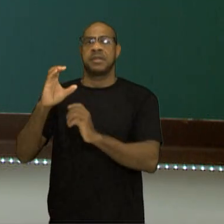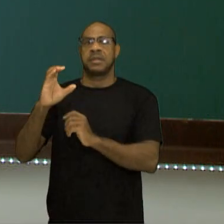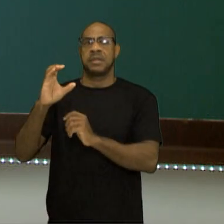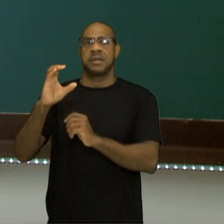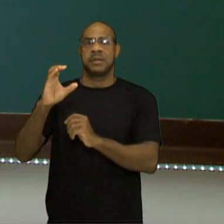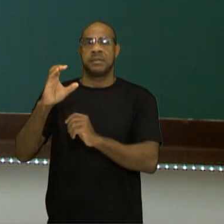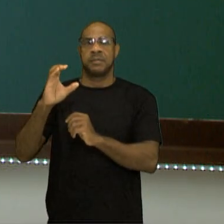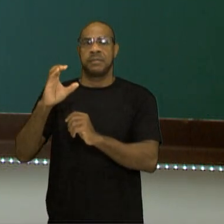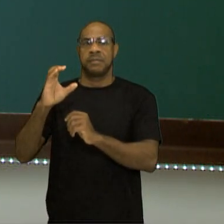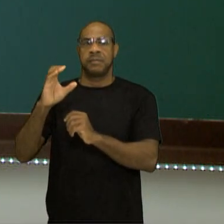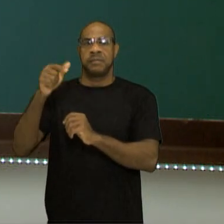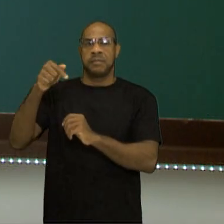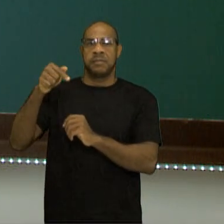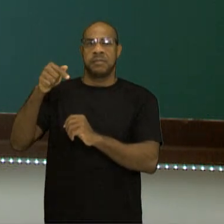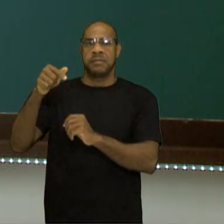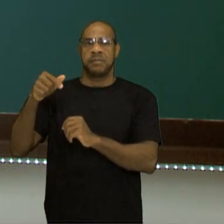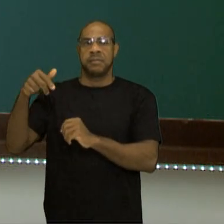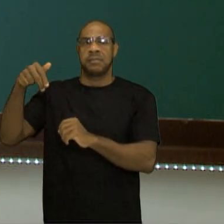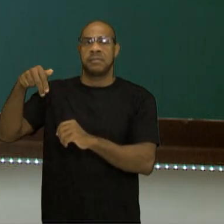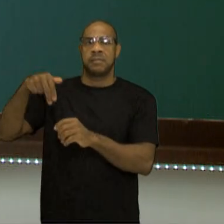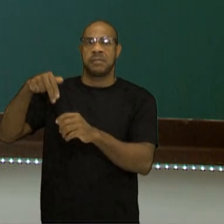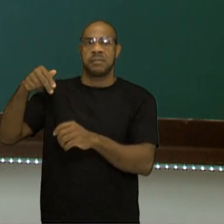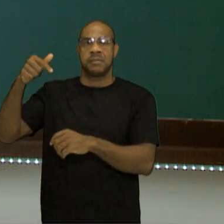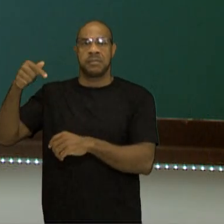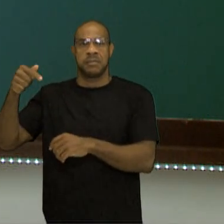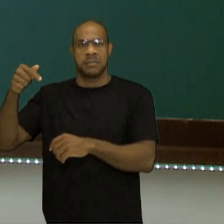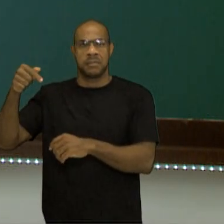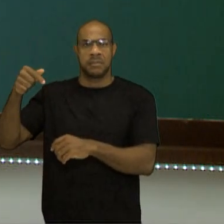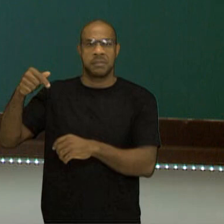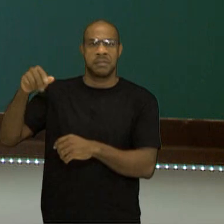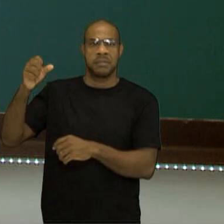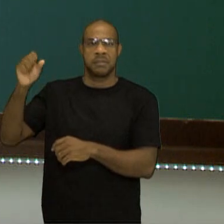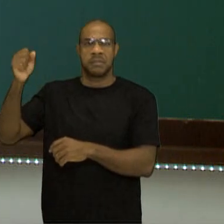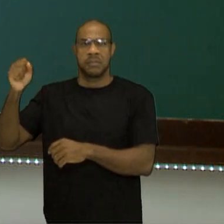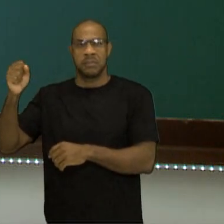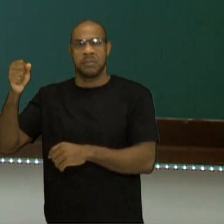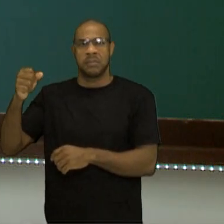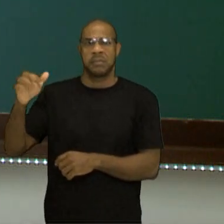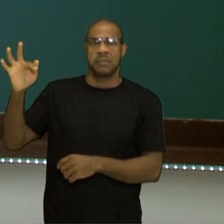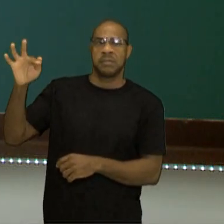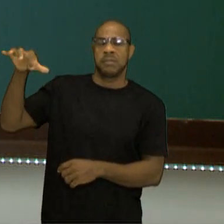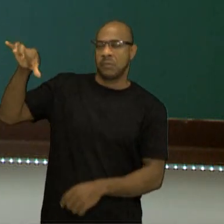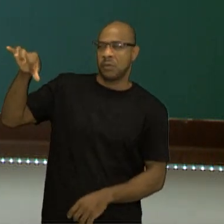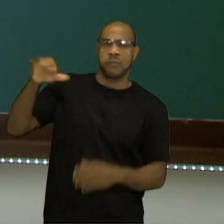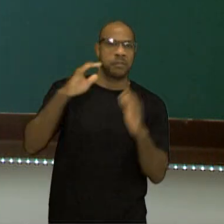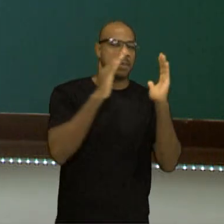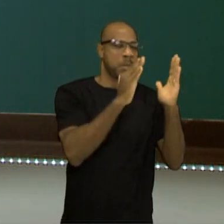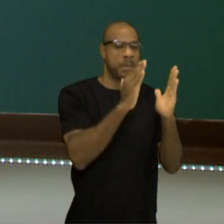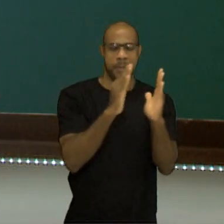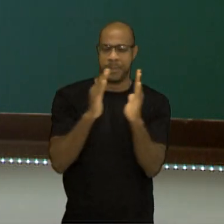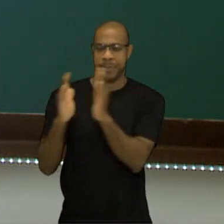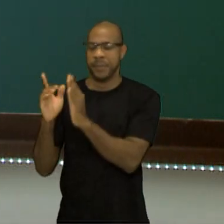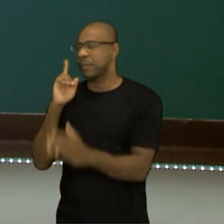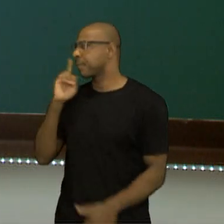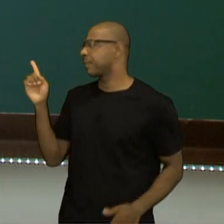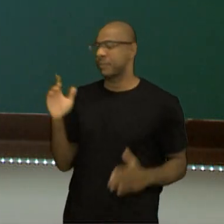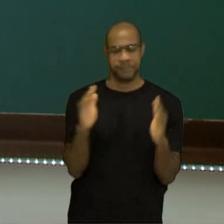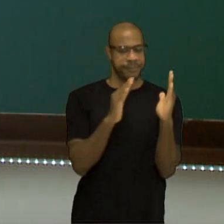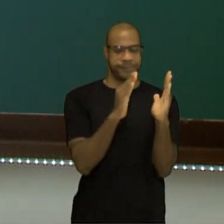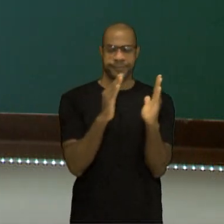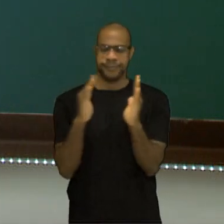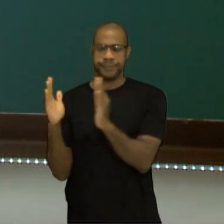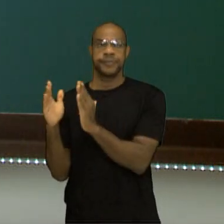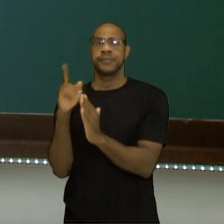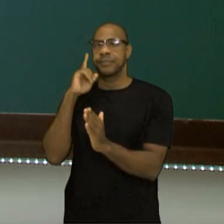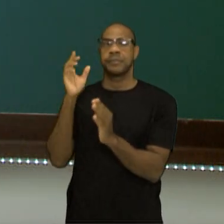nitrogênio 7, o oxigênio 8 e o flúor número 9. Ou seja, está em ordem crescente da